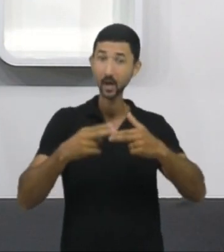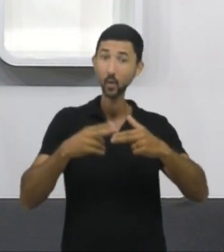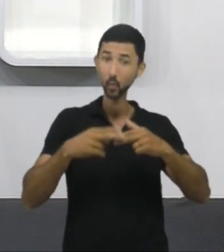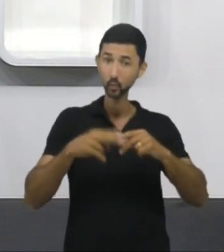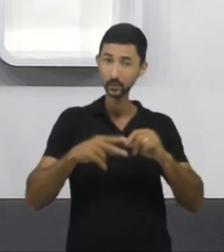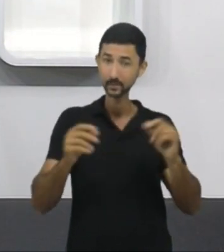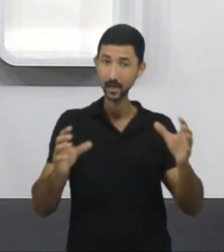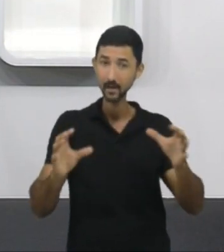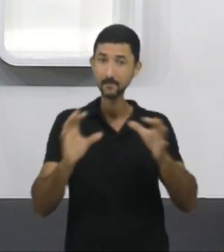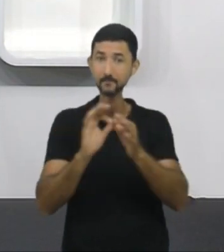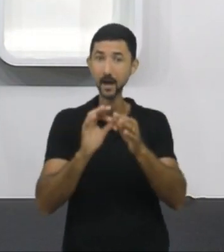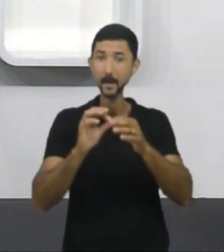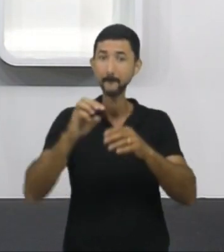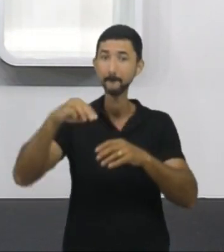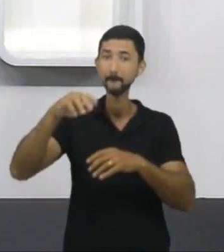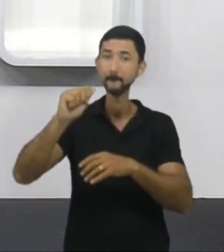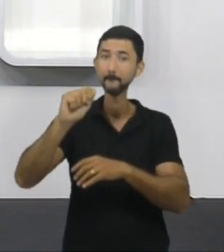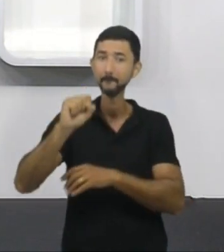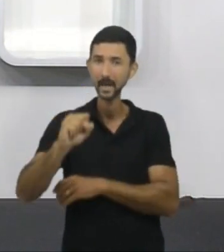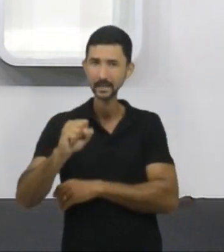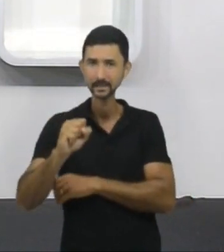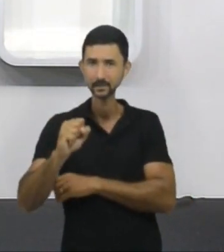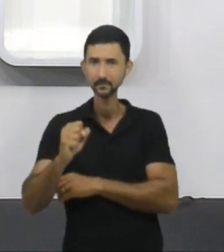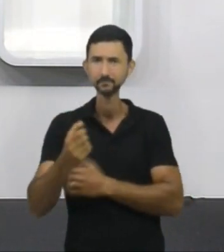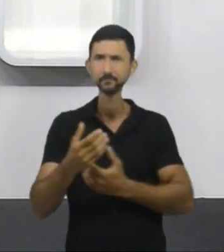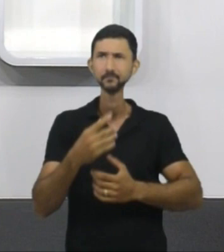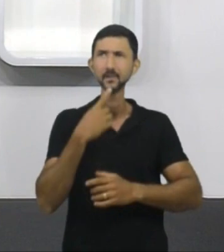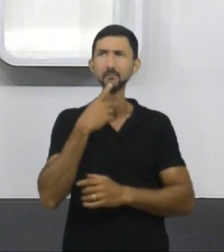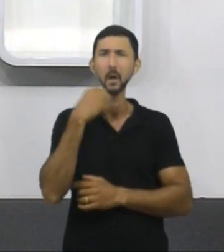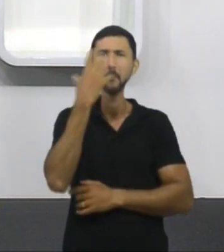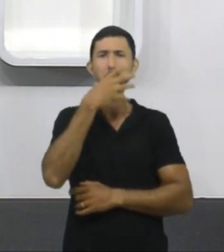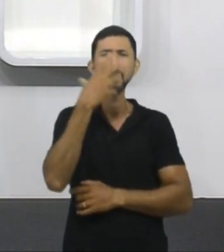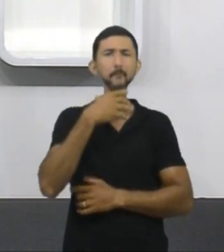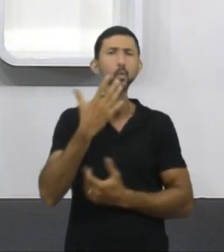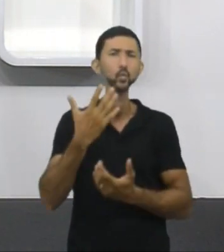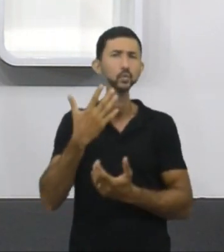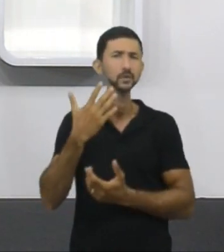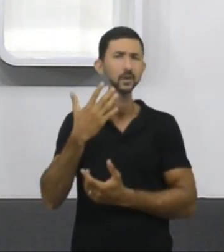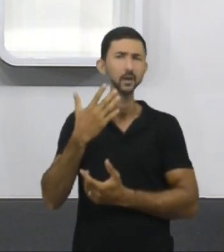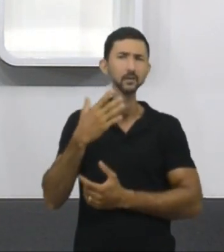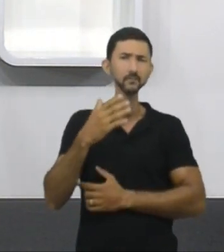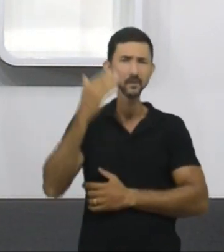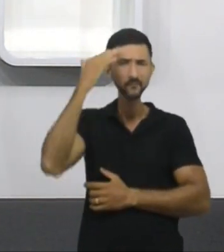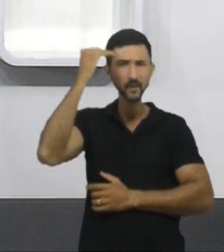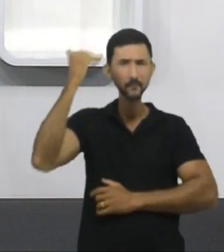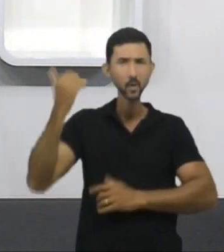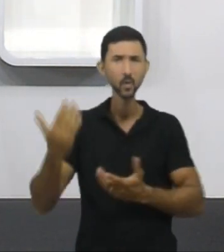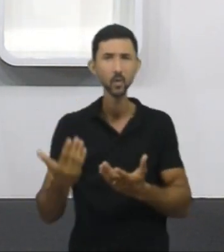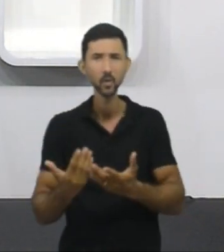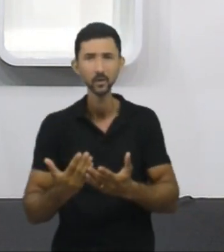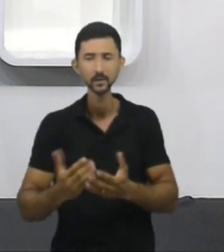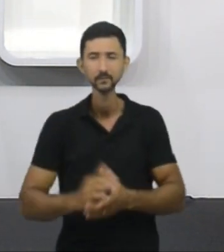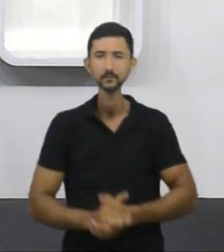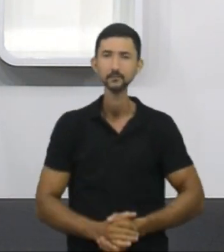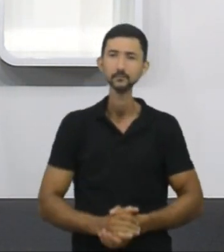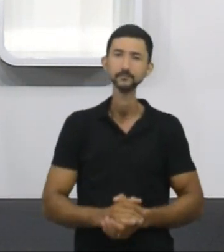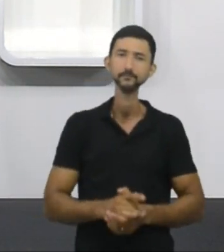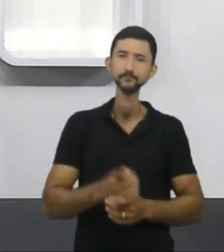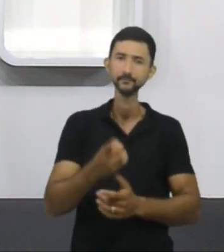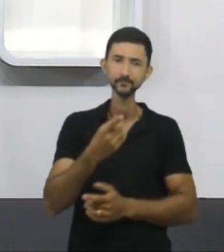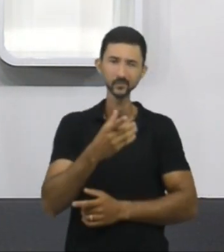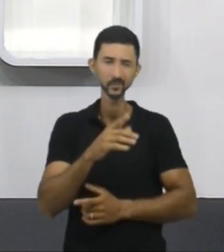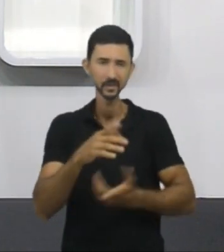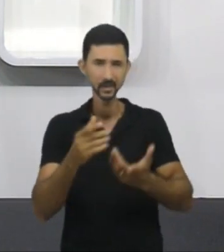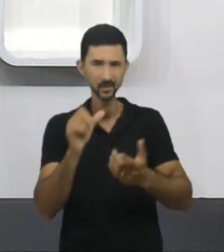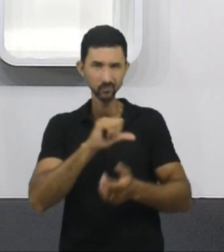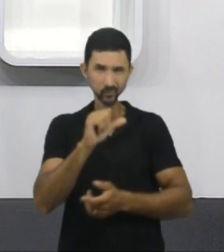utilizando o conector mais. Você lembra de uma música que fez muito sucesso, que o refrão dela era assim, você não vale nada, mas eu gosto